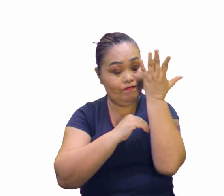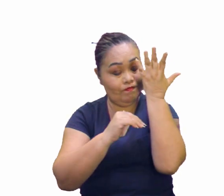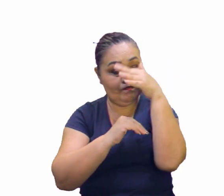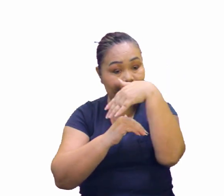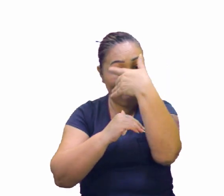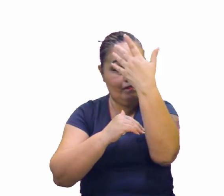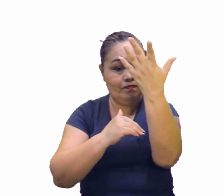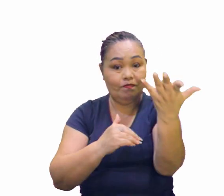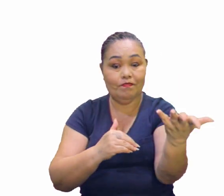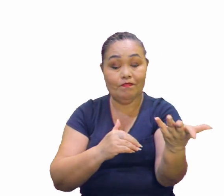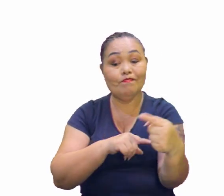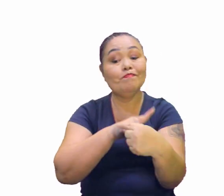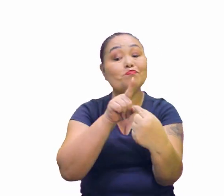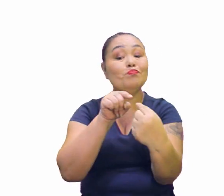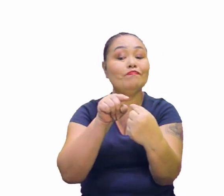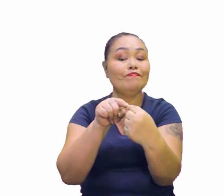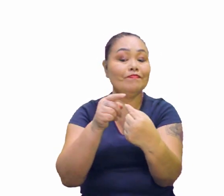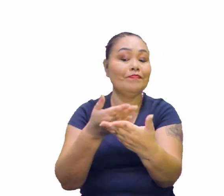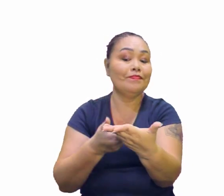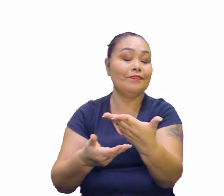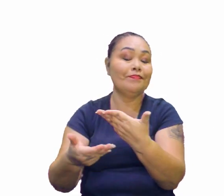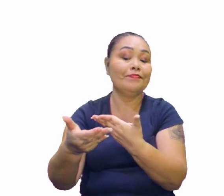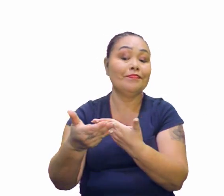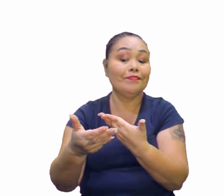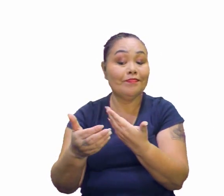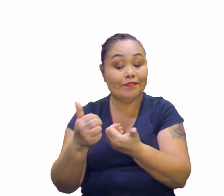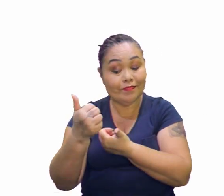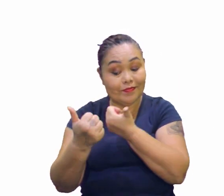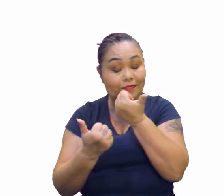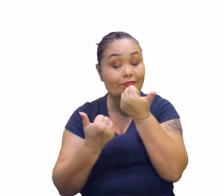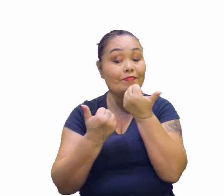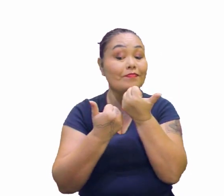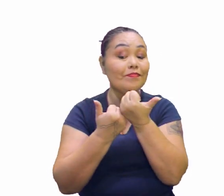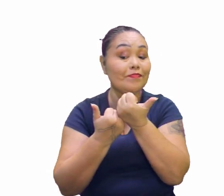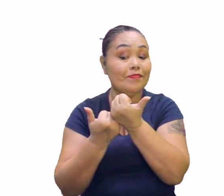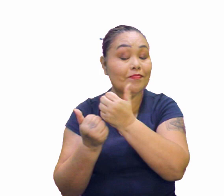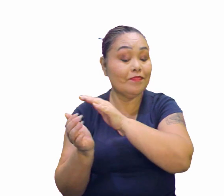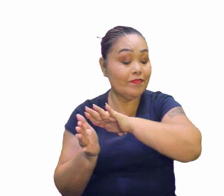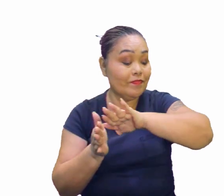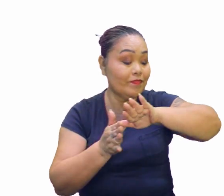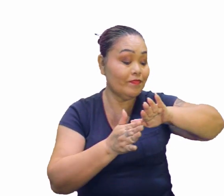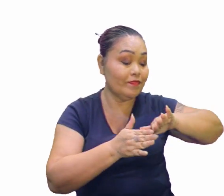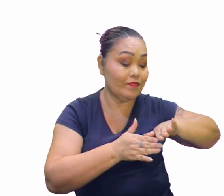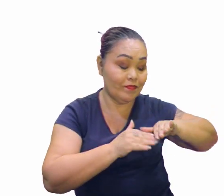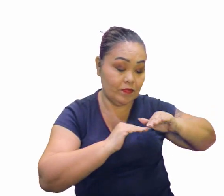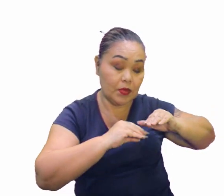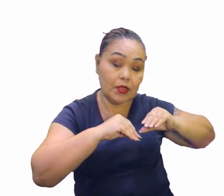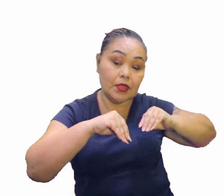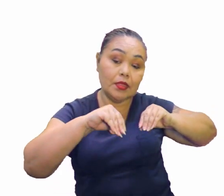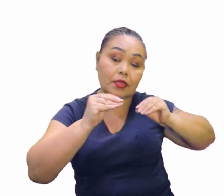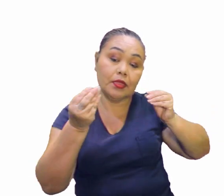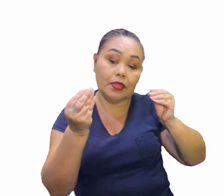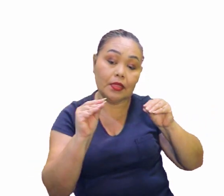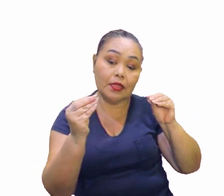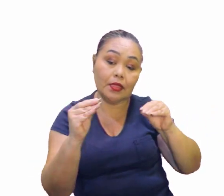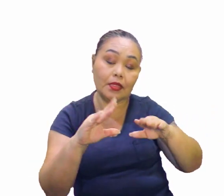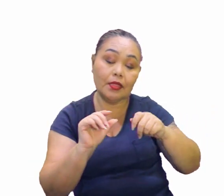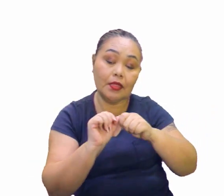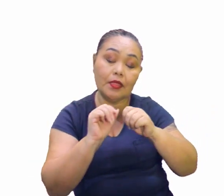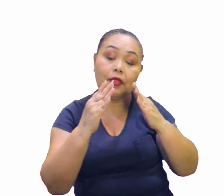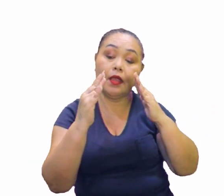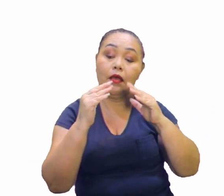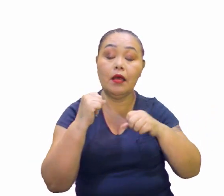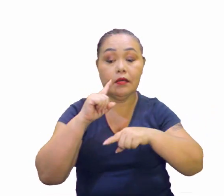Desmatamento para fins comerciais e residenciais. Tiram eles para fazer aterramentos. Lá